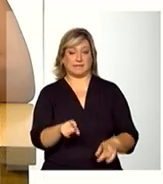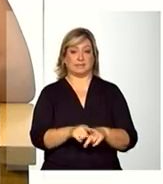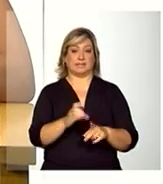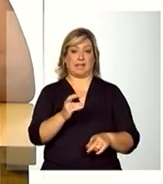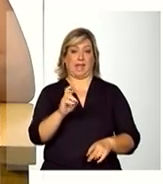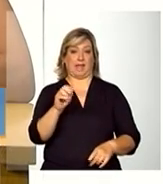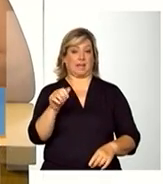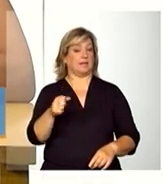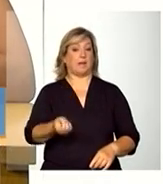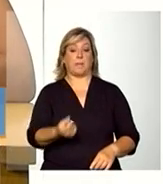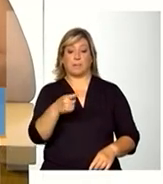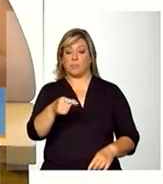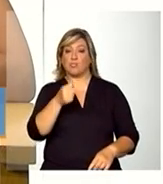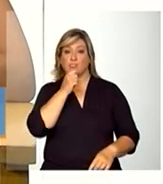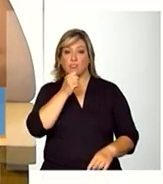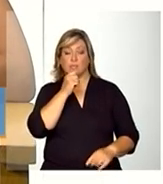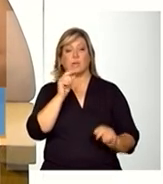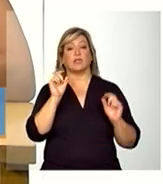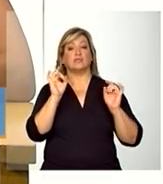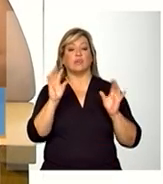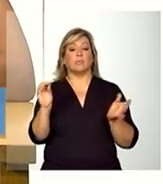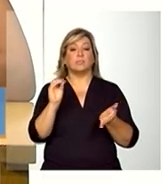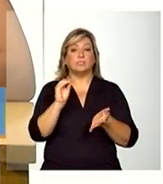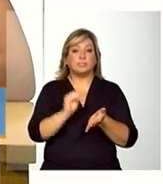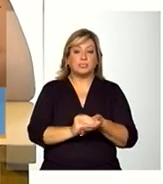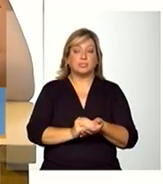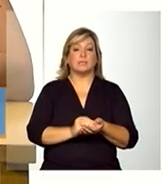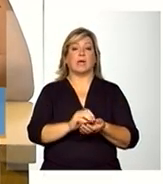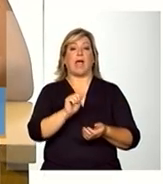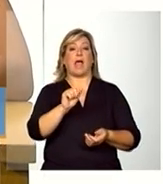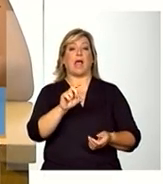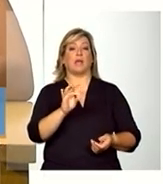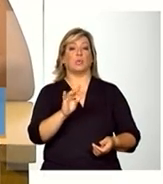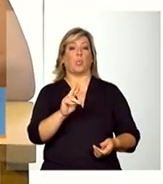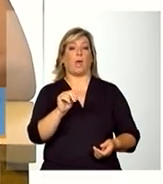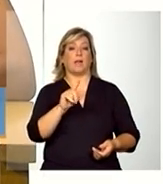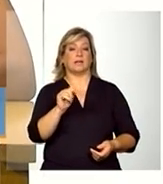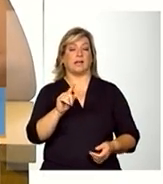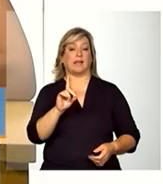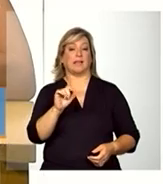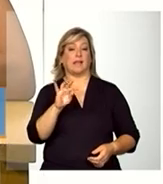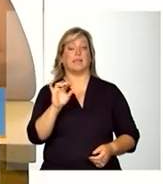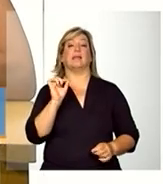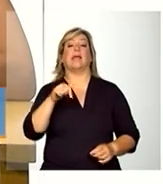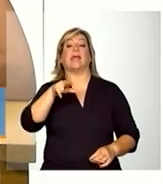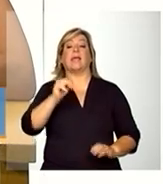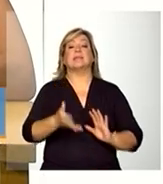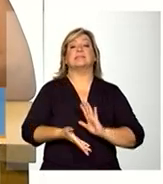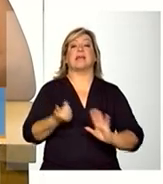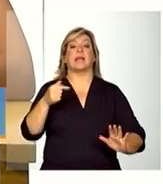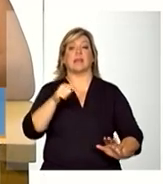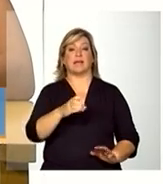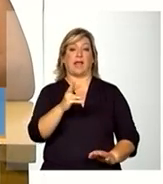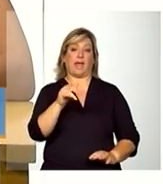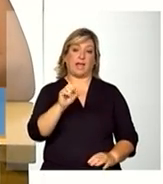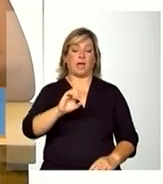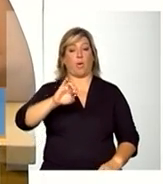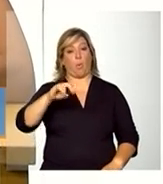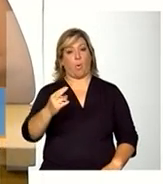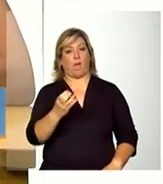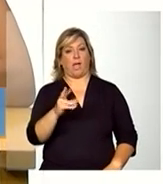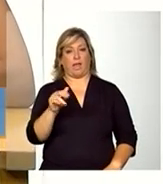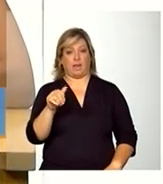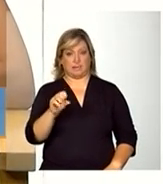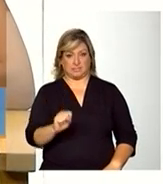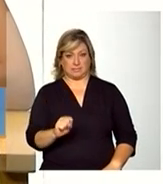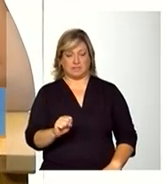a opção basta atualizar a data de fim de Mandato né de quem está saindo da do CRAS ou do cres agora falando